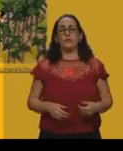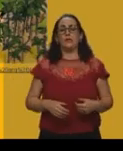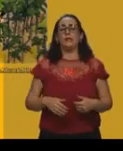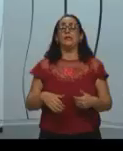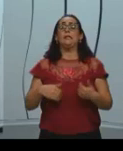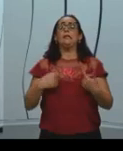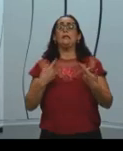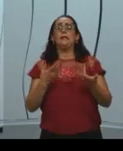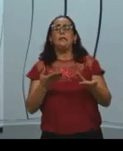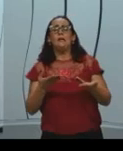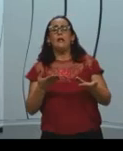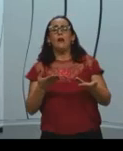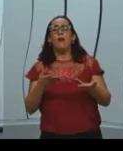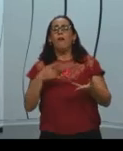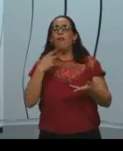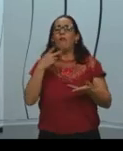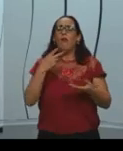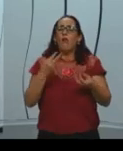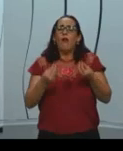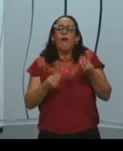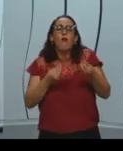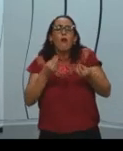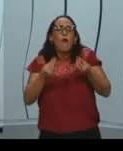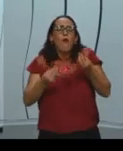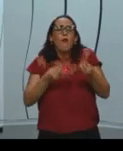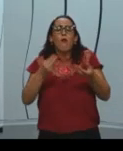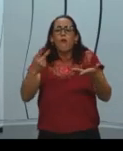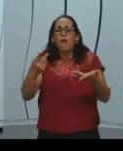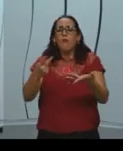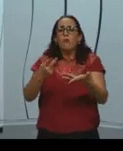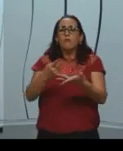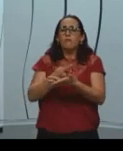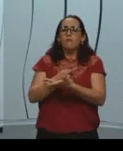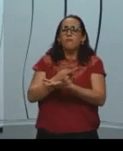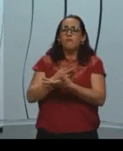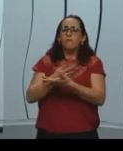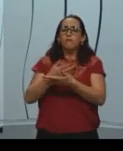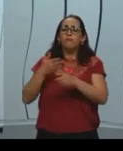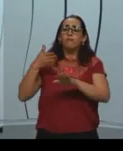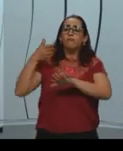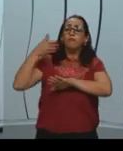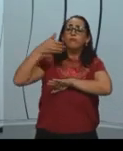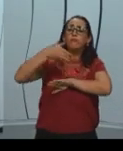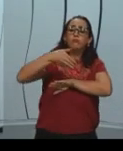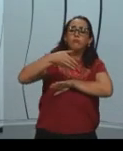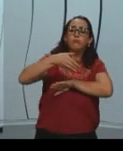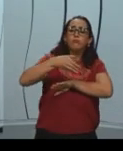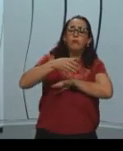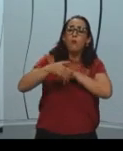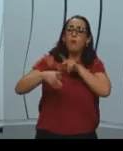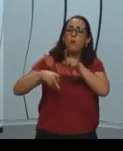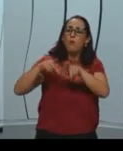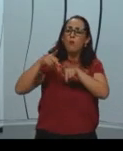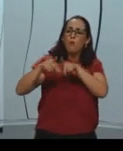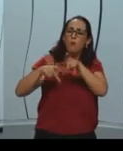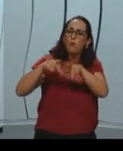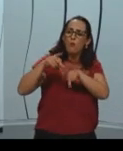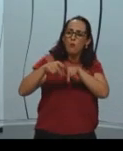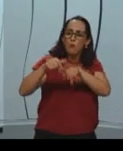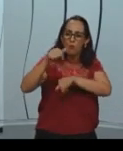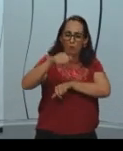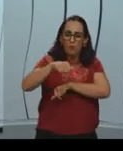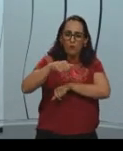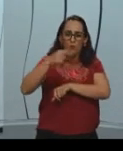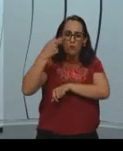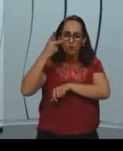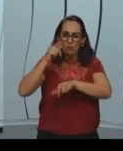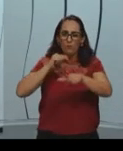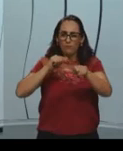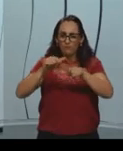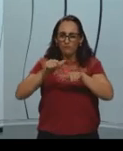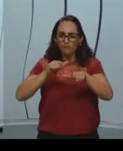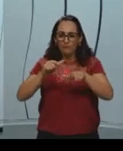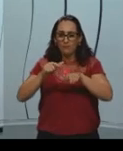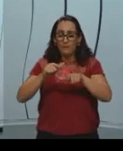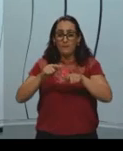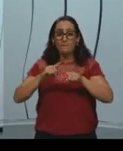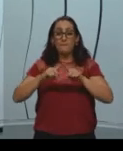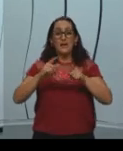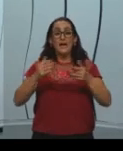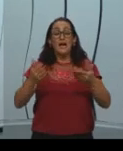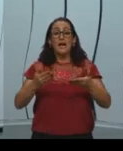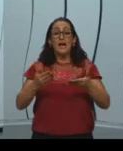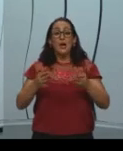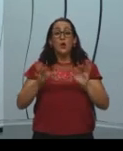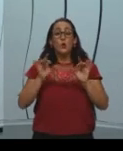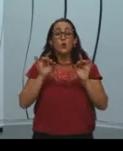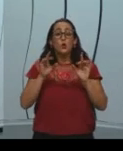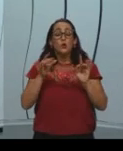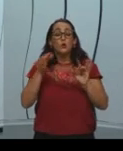a respeito da vinda, né, da população da África para desenvolver esse trabalho. No momento aqui, a gente vai só se ater a essa